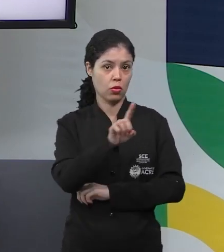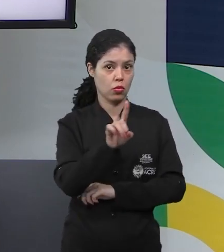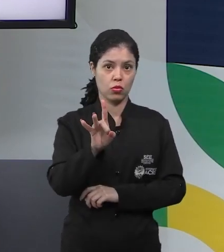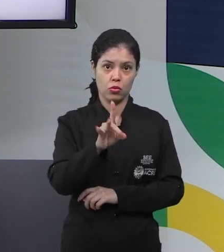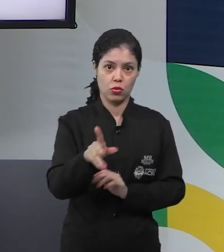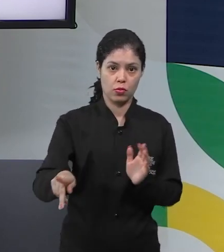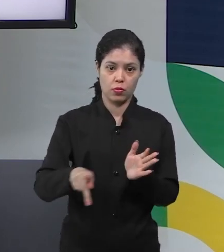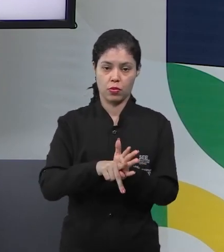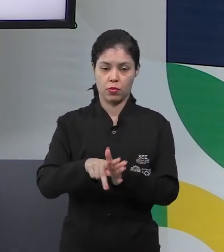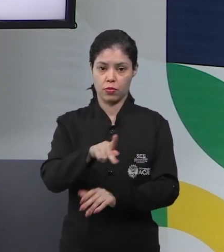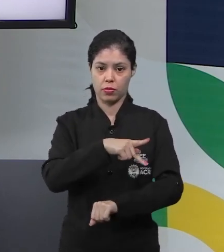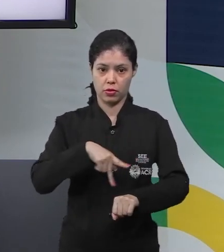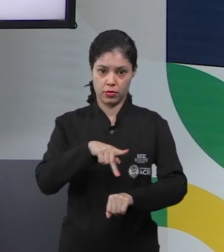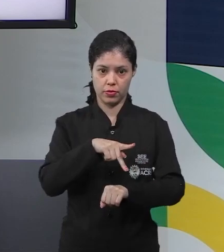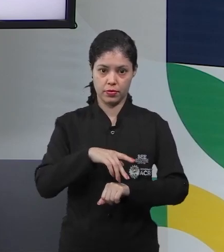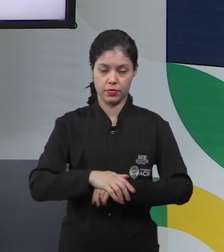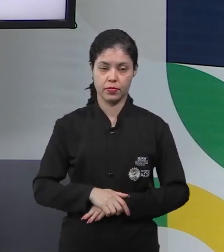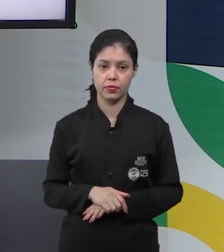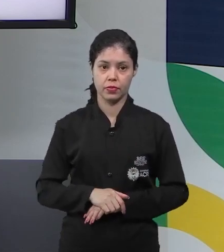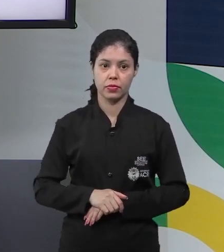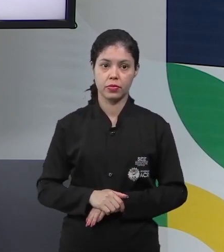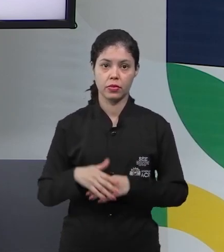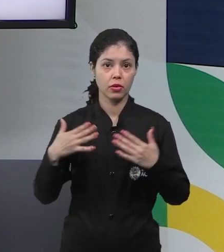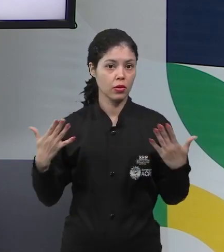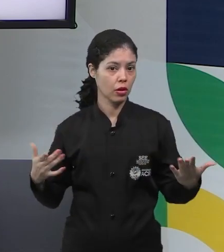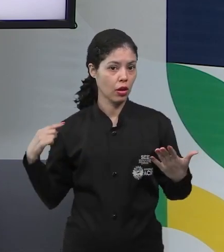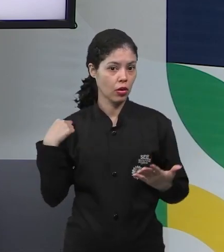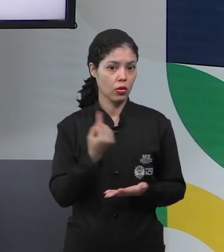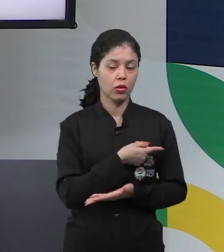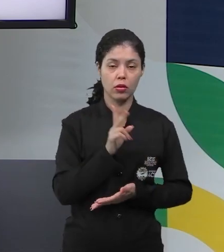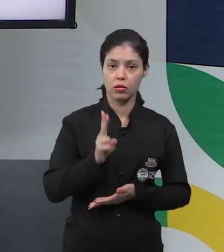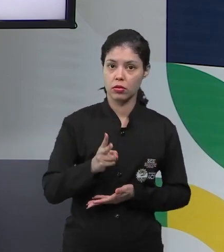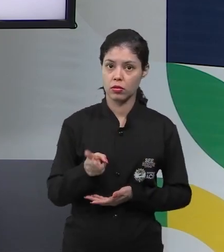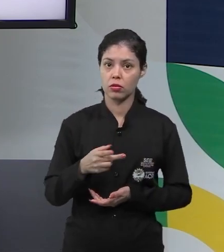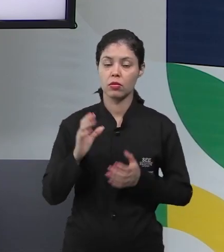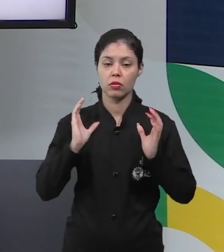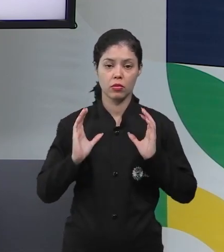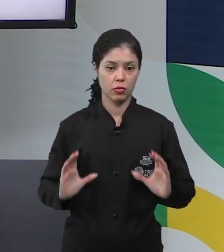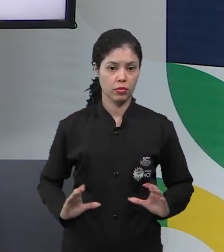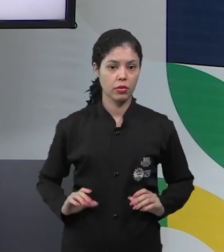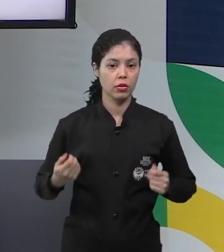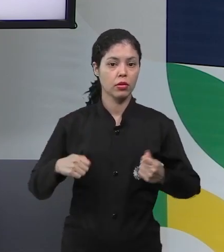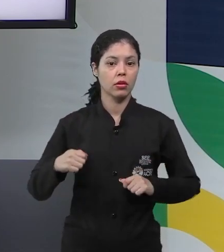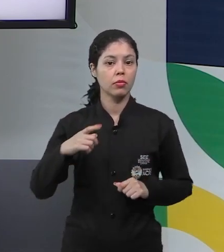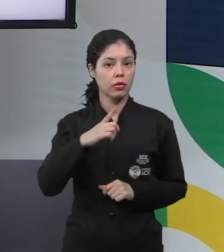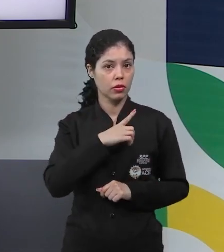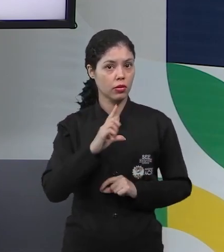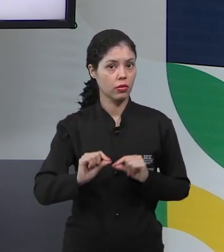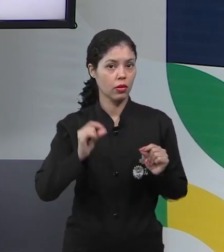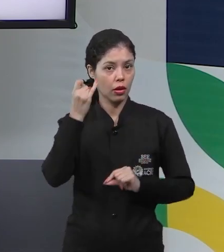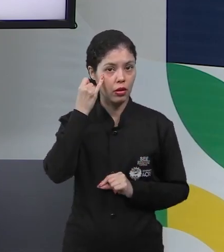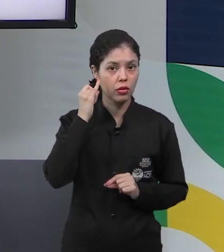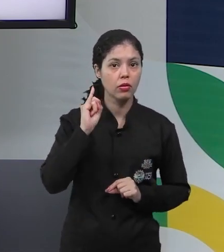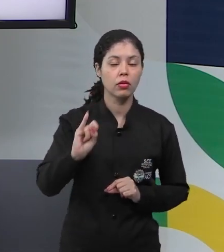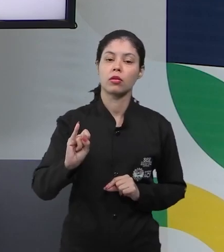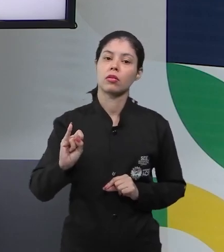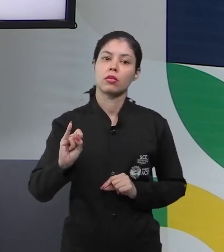apenas uma liderança do Brasil. E nós mesmos, como cidadãos, temos que ter